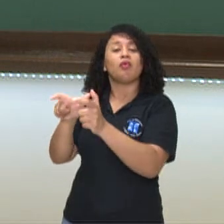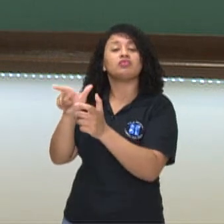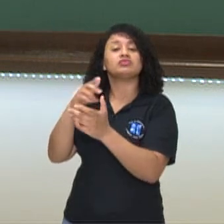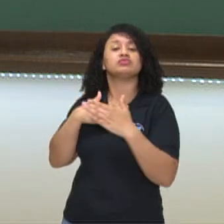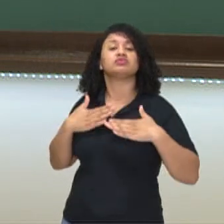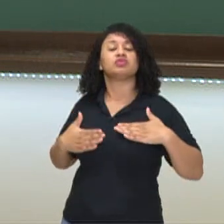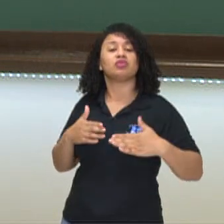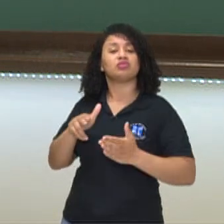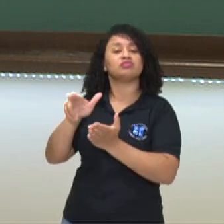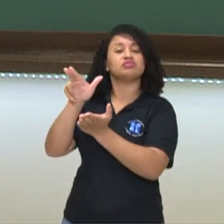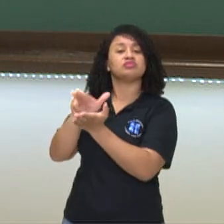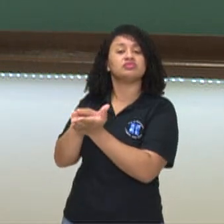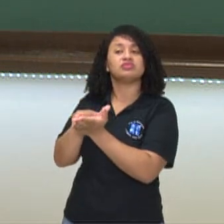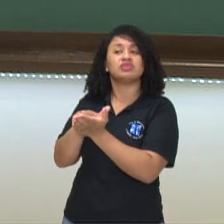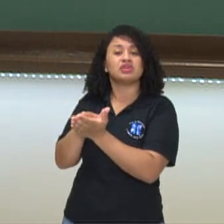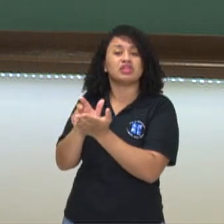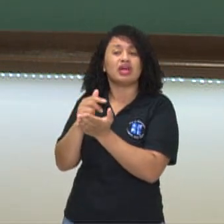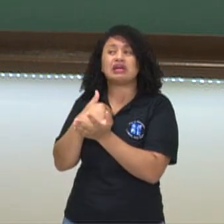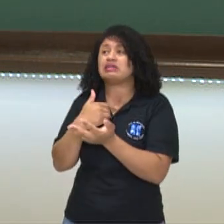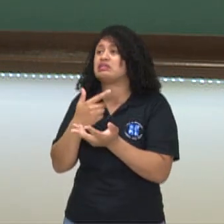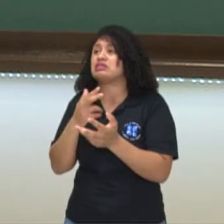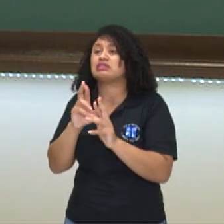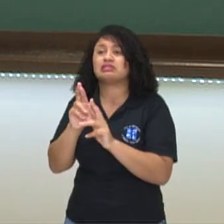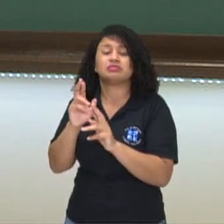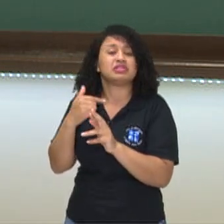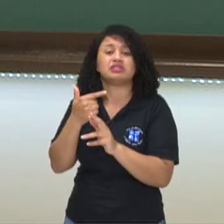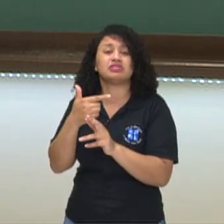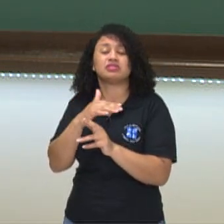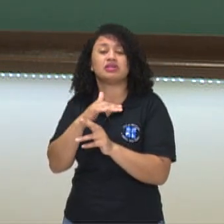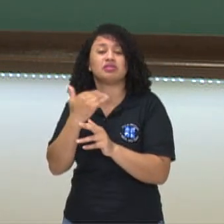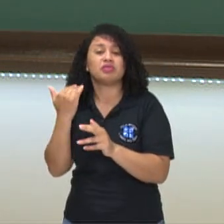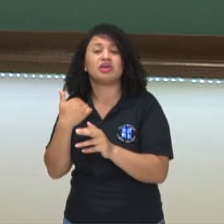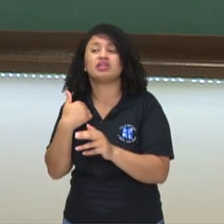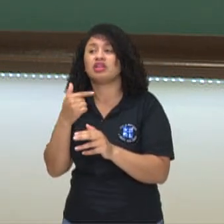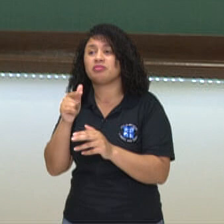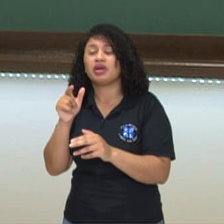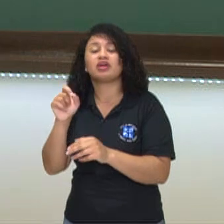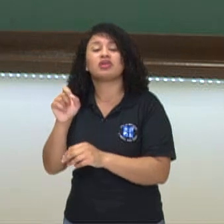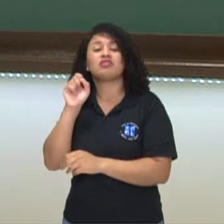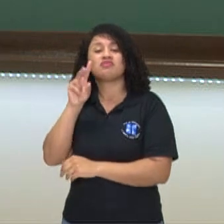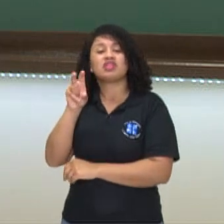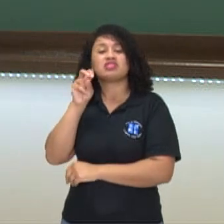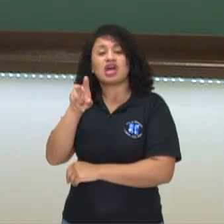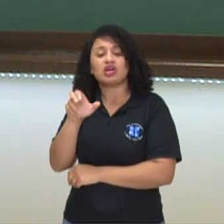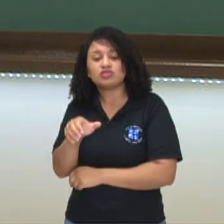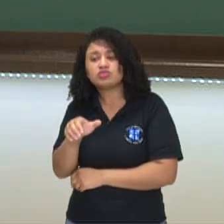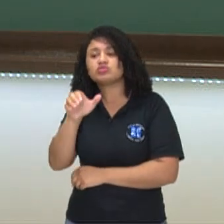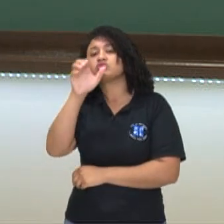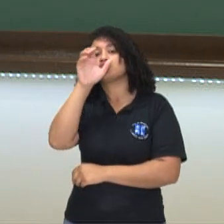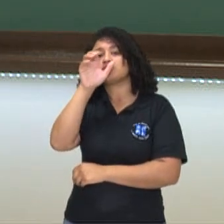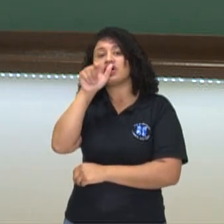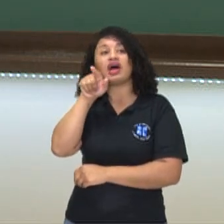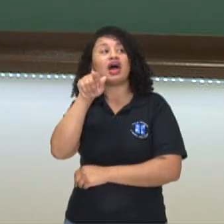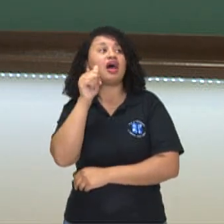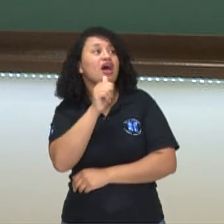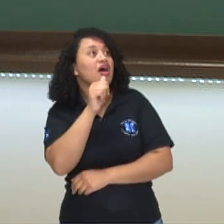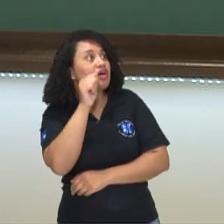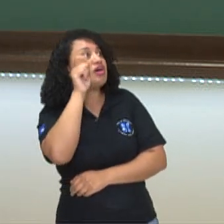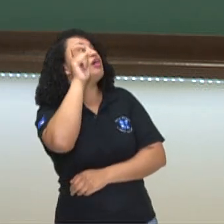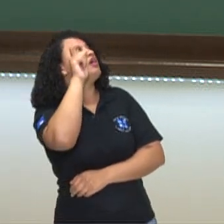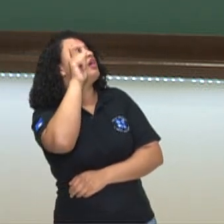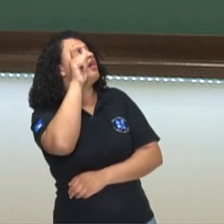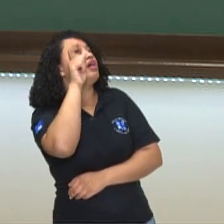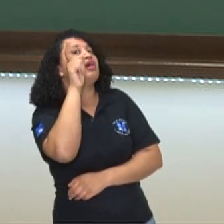de Julieta, embora ela não tenha morrido, e ele então se envenena. Enquanto ele toma o veneno, Julieta abre os